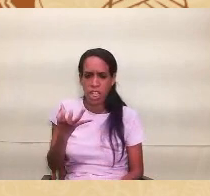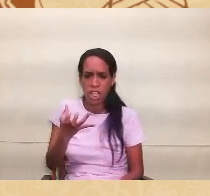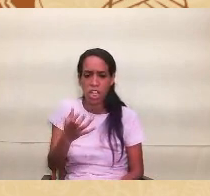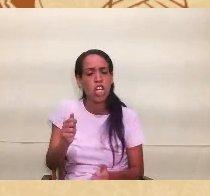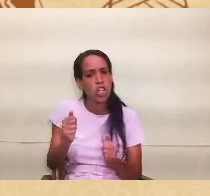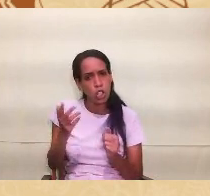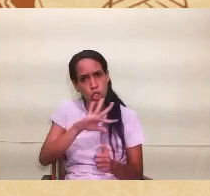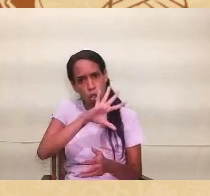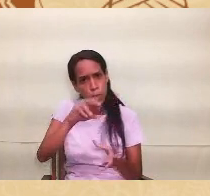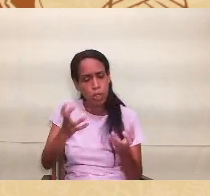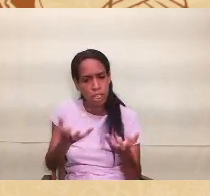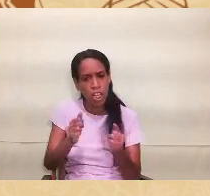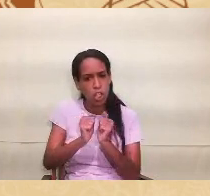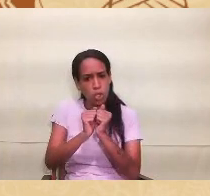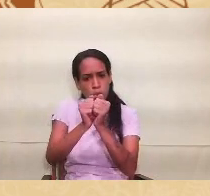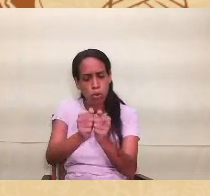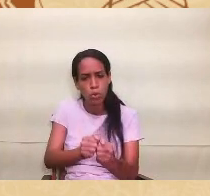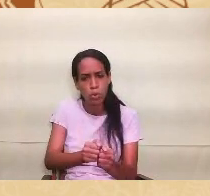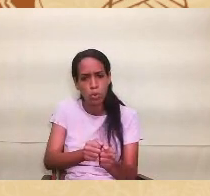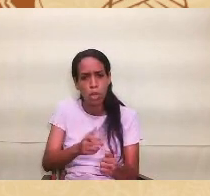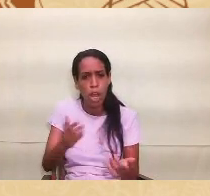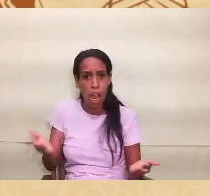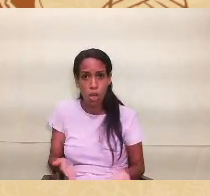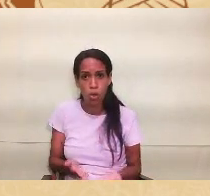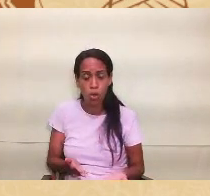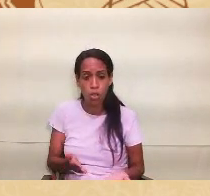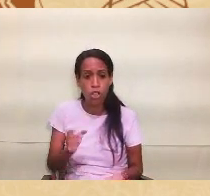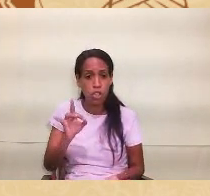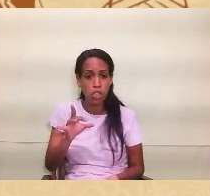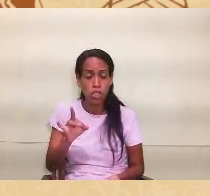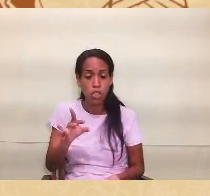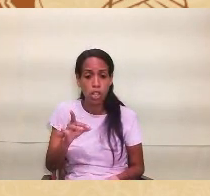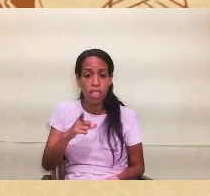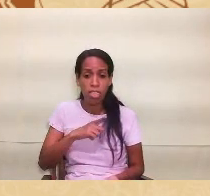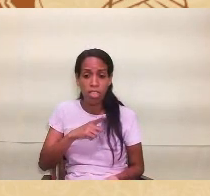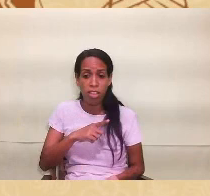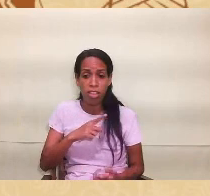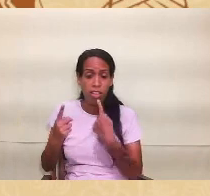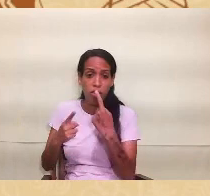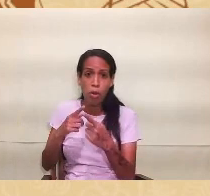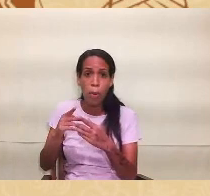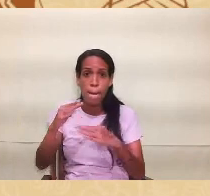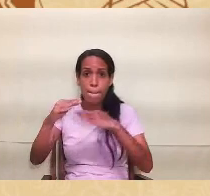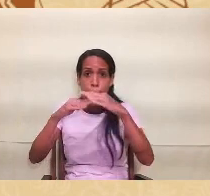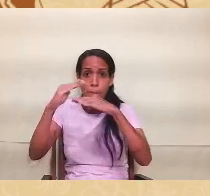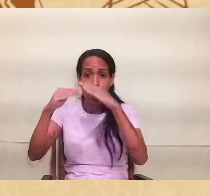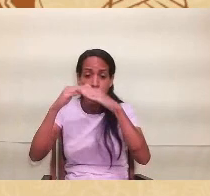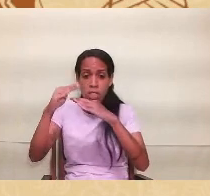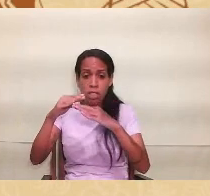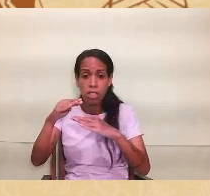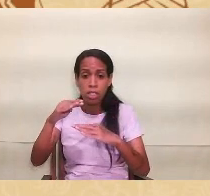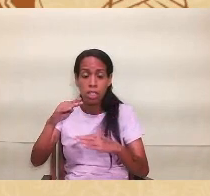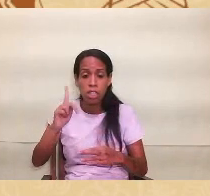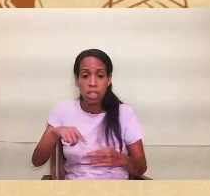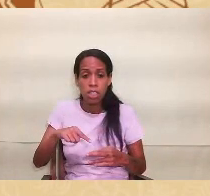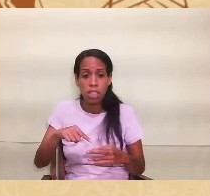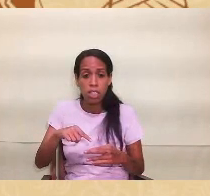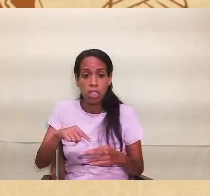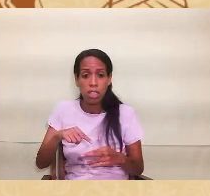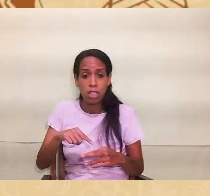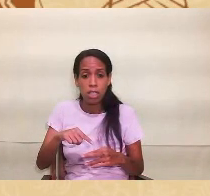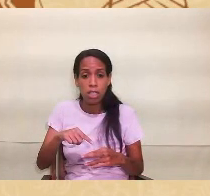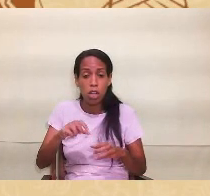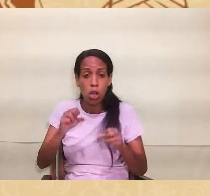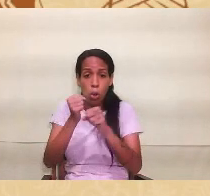para derrubar o miserente. Agora, só que você tem particularidades no processo, né? Dessa